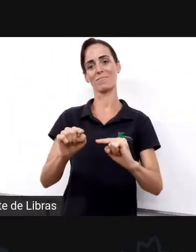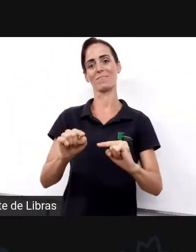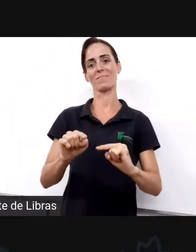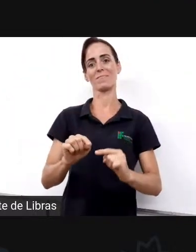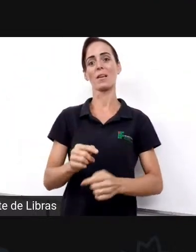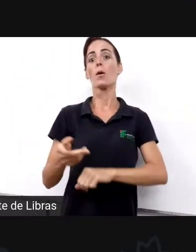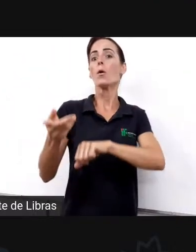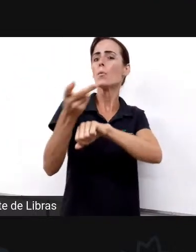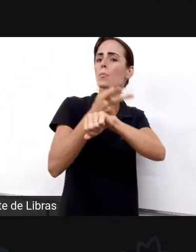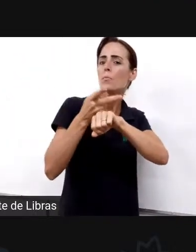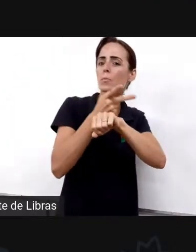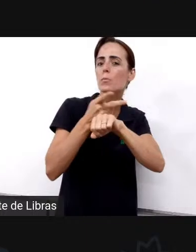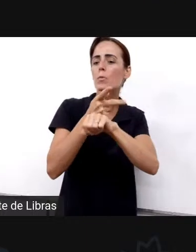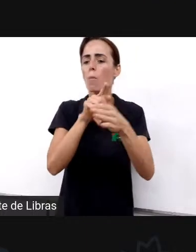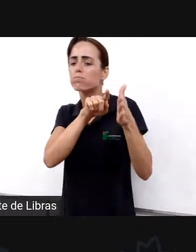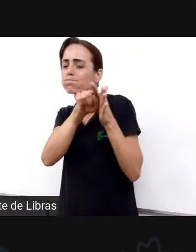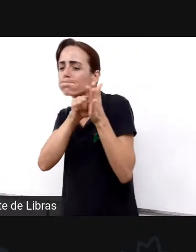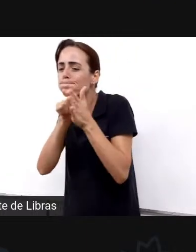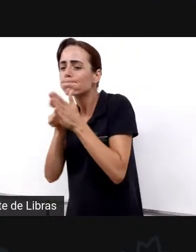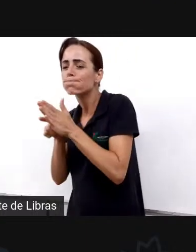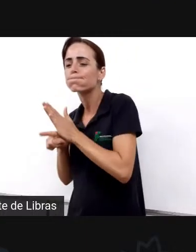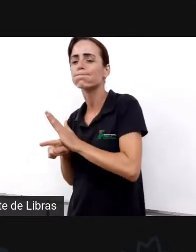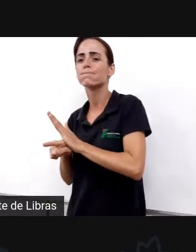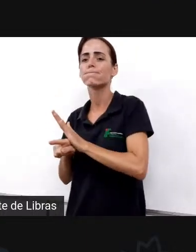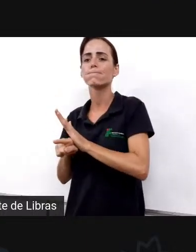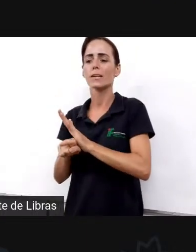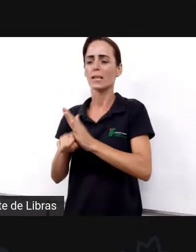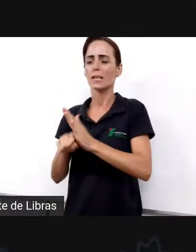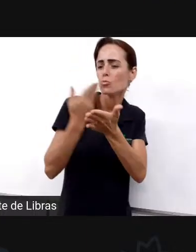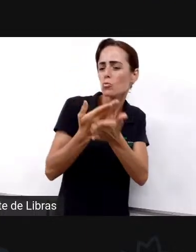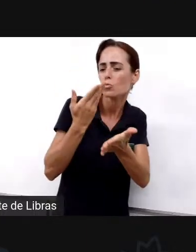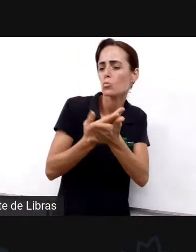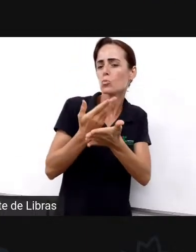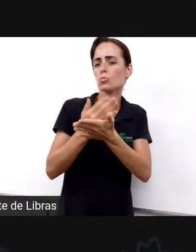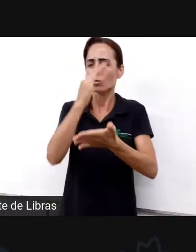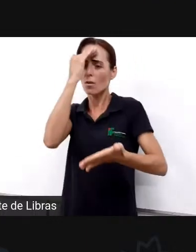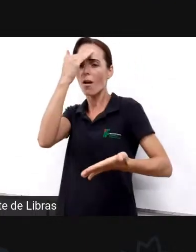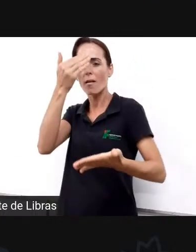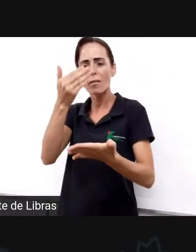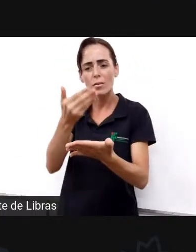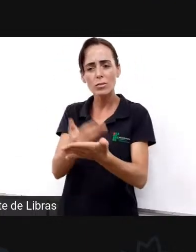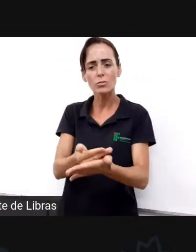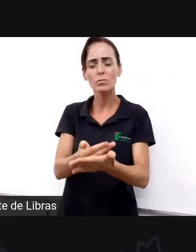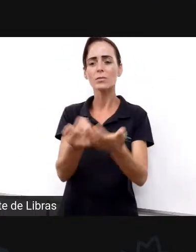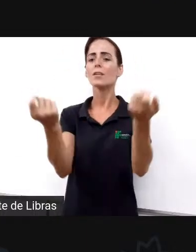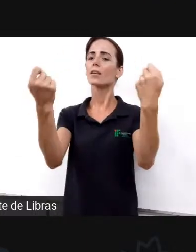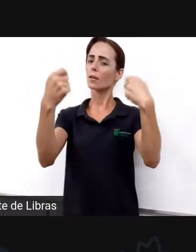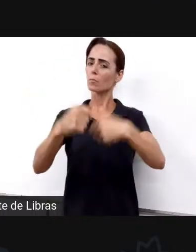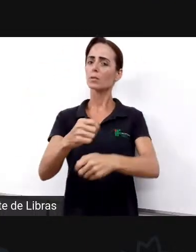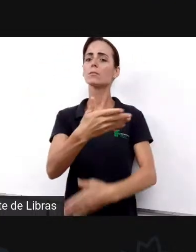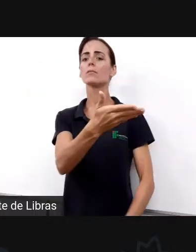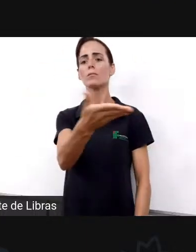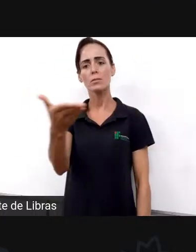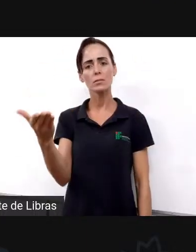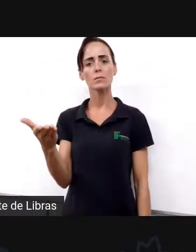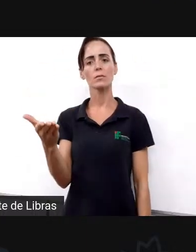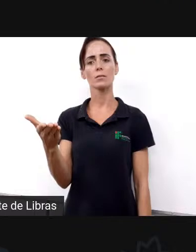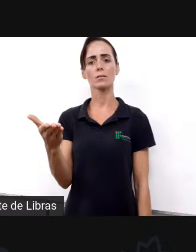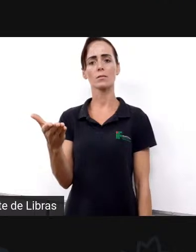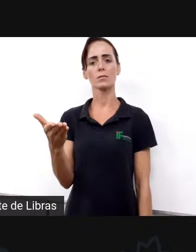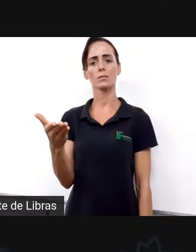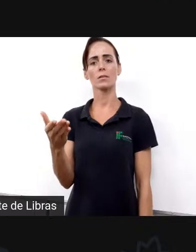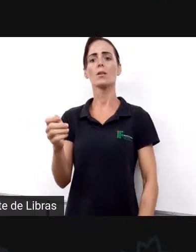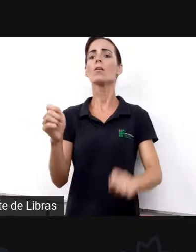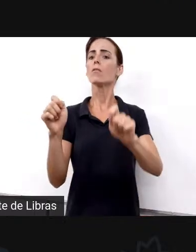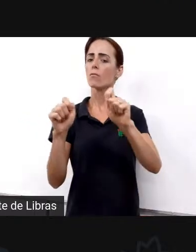Busquem, ousem, estudem e acreditem no potencial de vocês e realizem